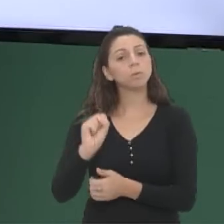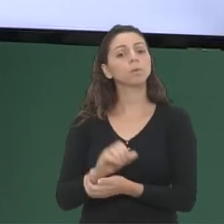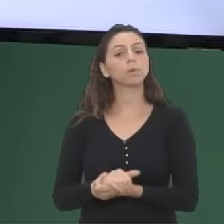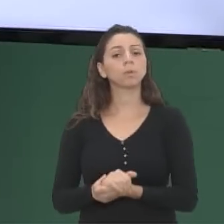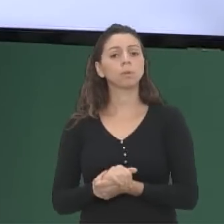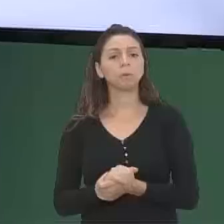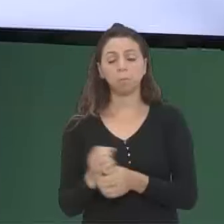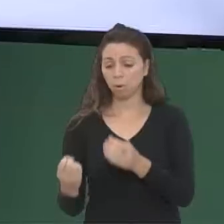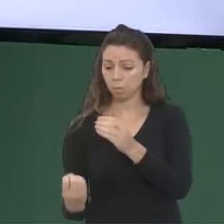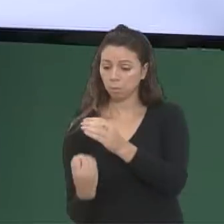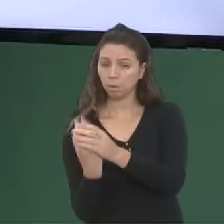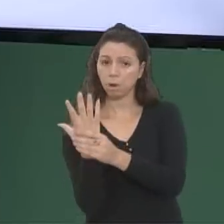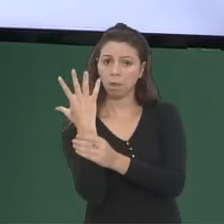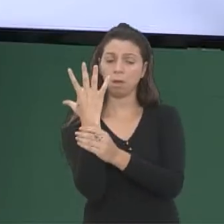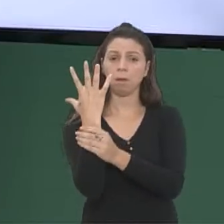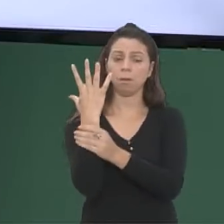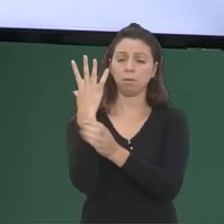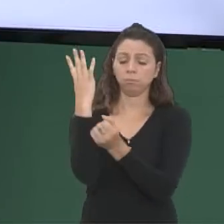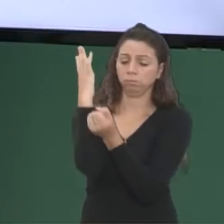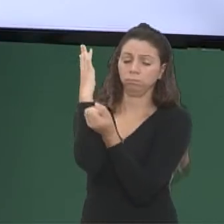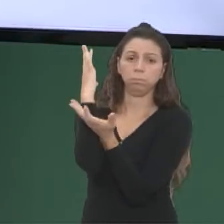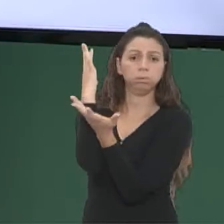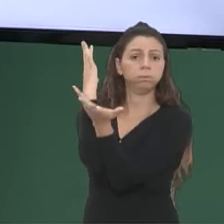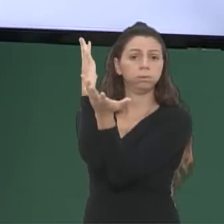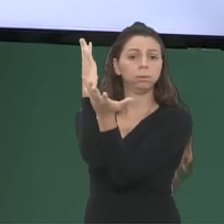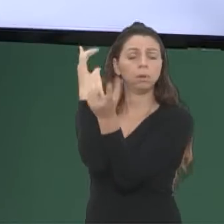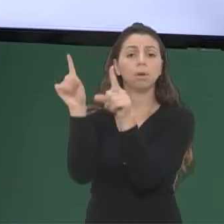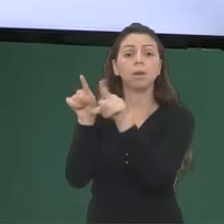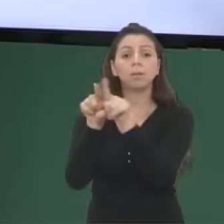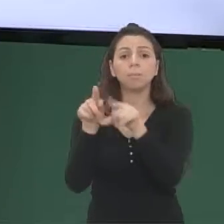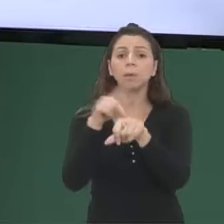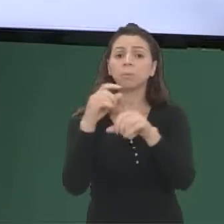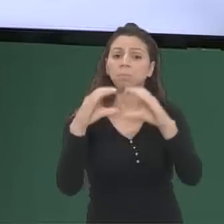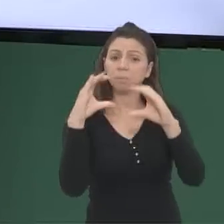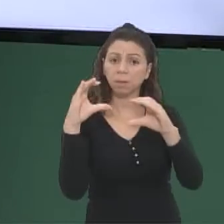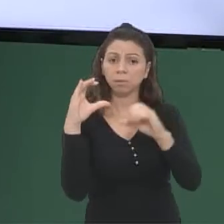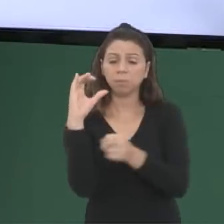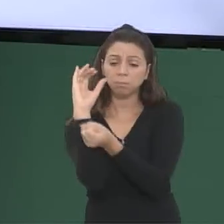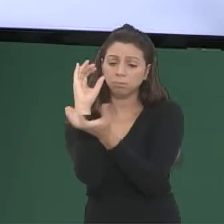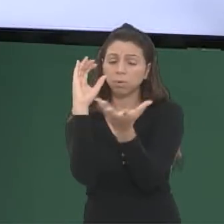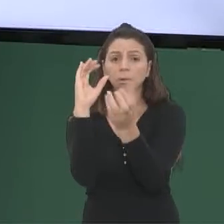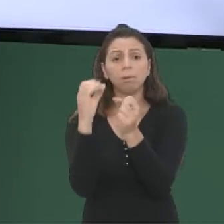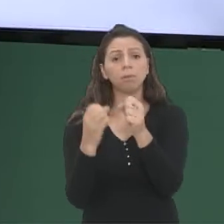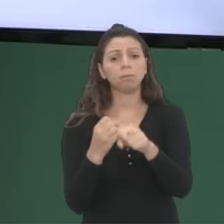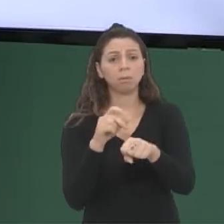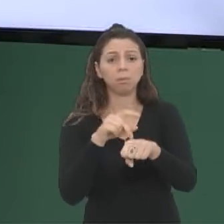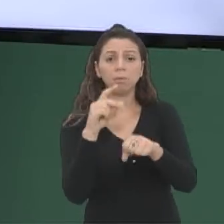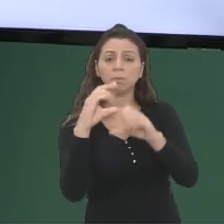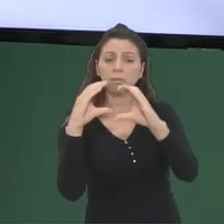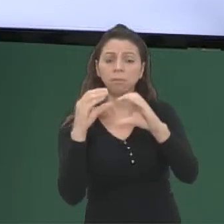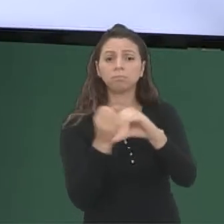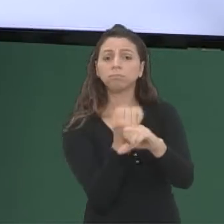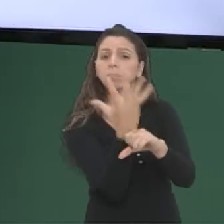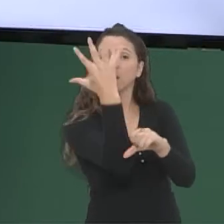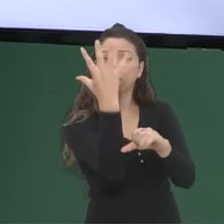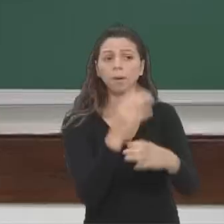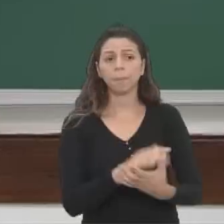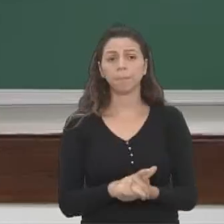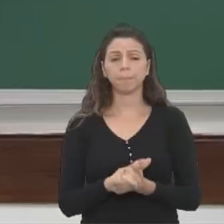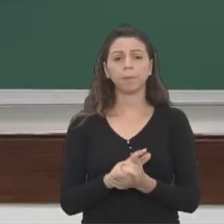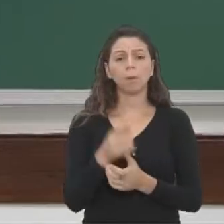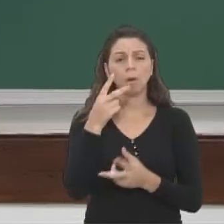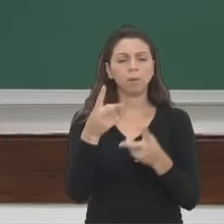E eles crescem sobre troncos de árvores e até sobre rochas. Reparem nessa rocha, Essas manchinhas, vamos dizer